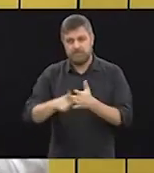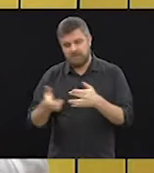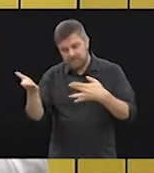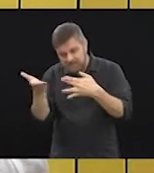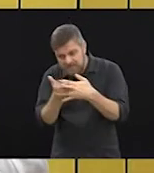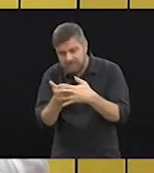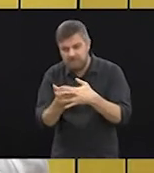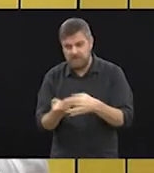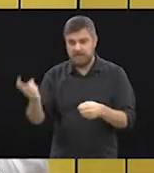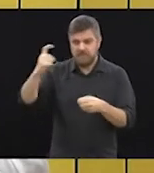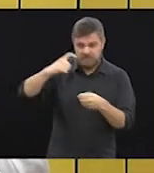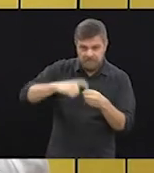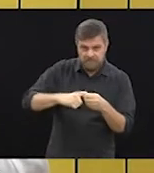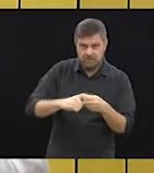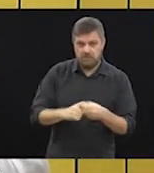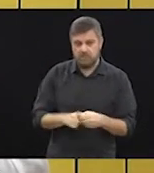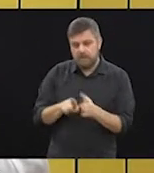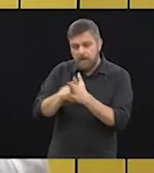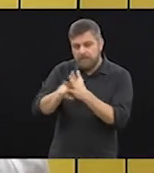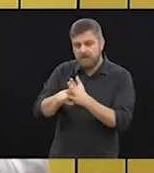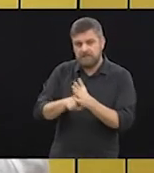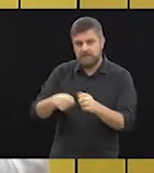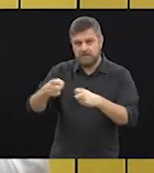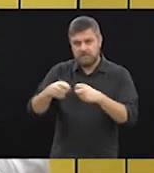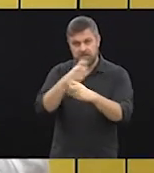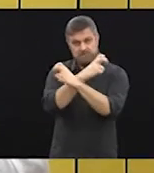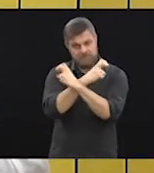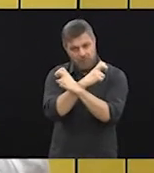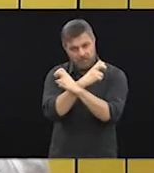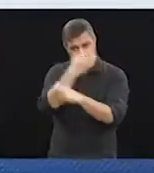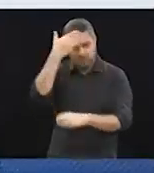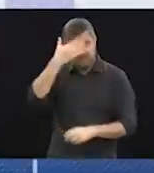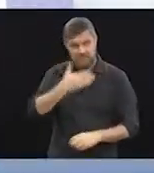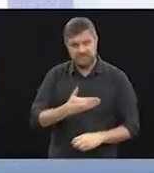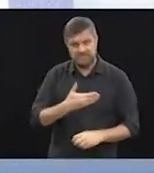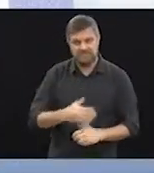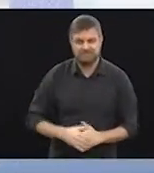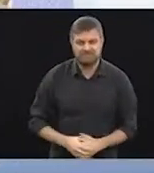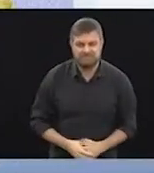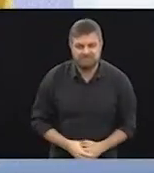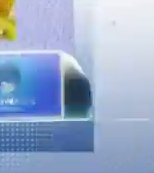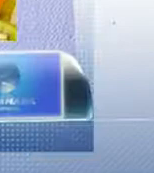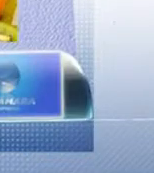do intervalo, o Momento Saúde volta com um ortopedista.